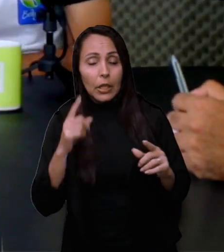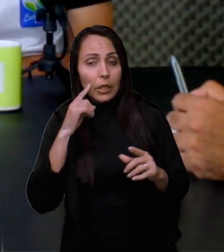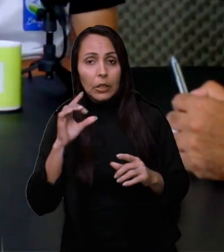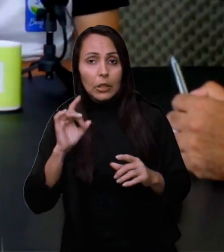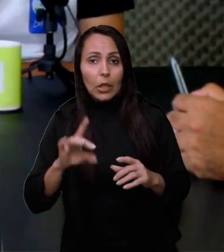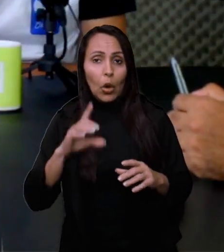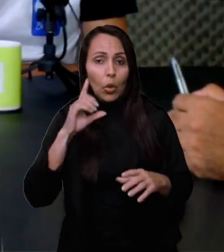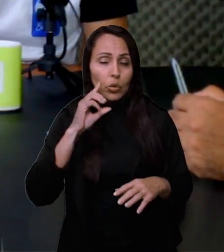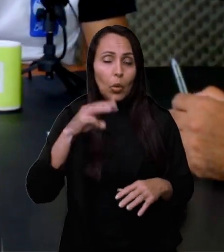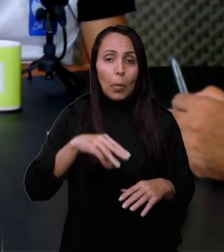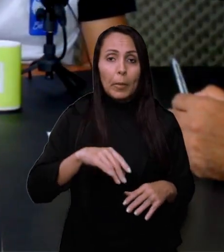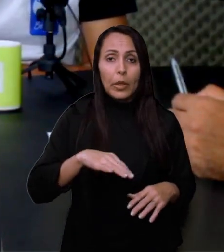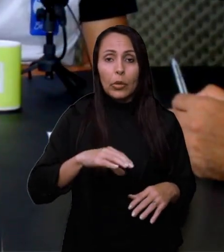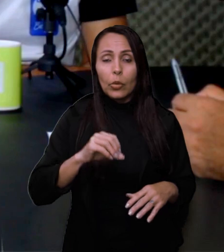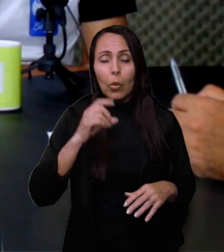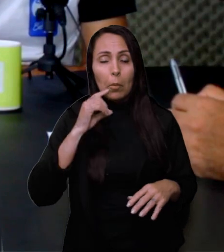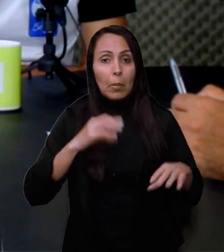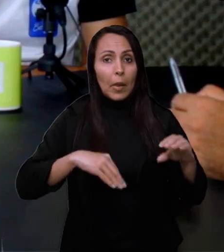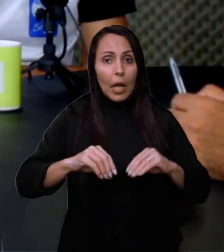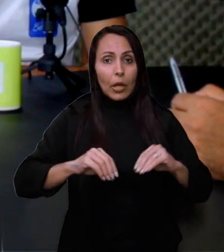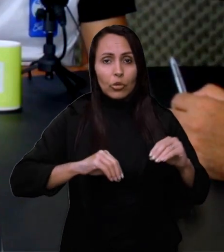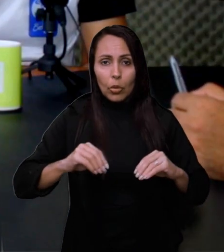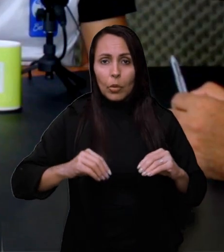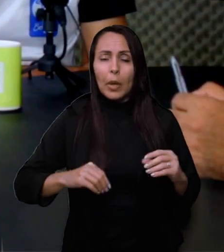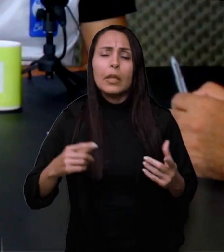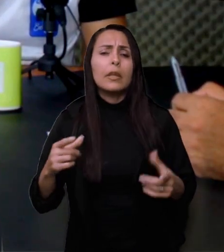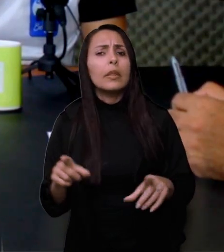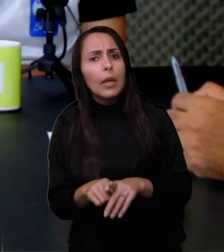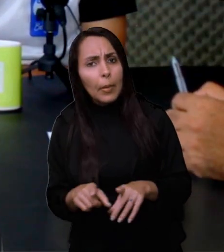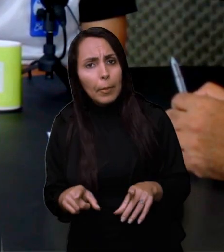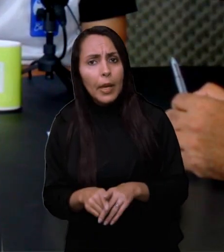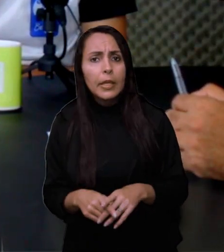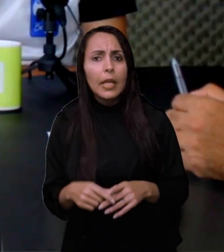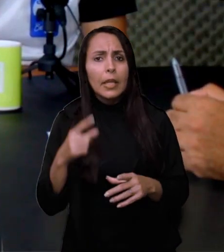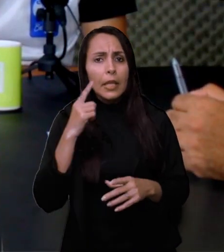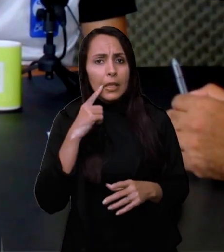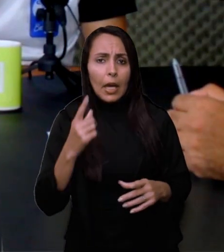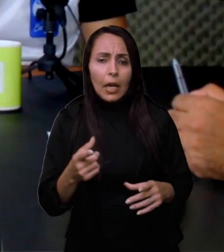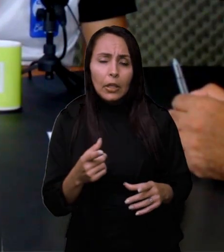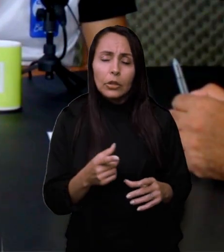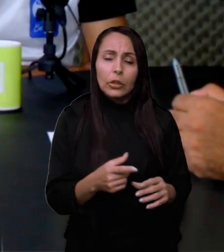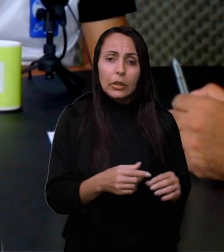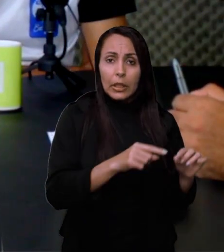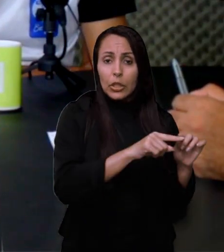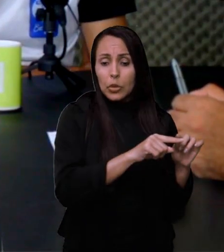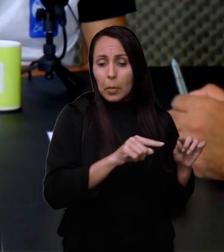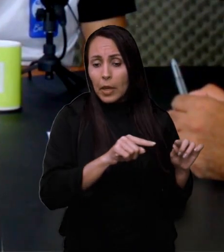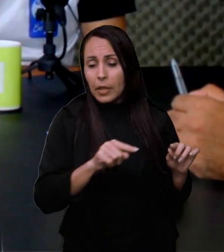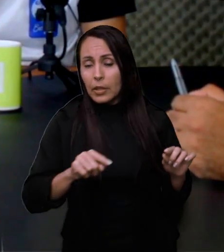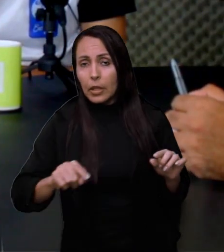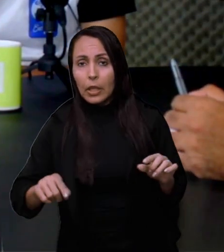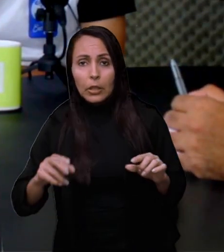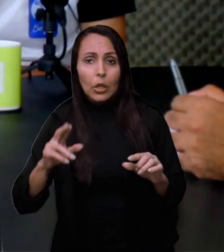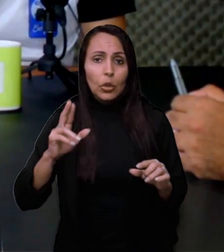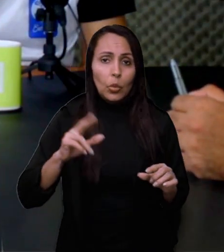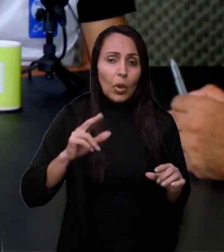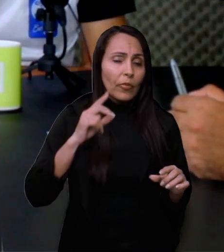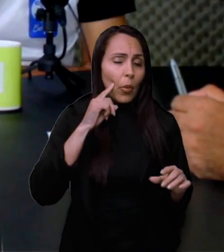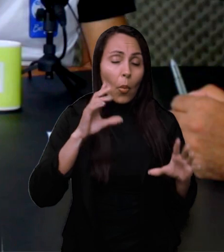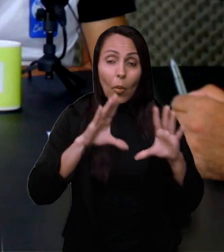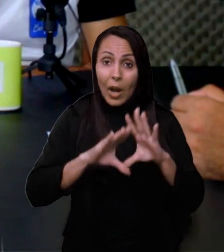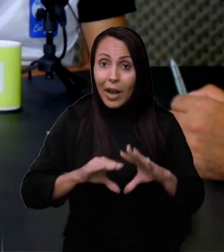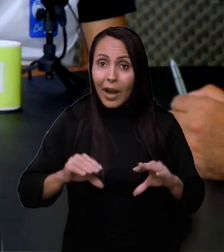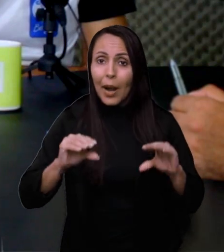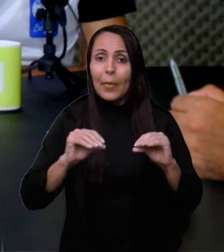mas plástico de modo geral, ele vai estar também na cadeia de outros animais que são maiores também. Ou eles nunca vão se degradar e vão